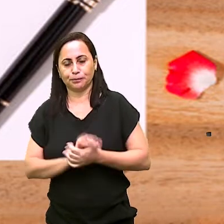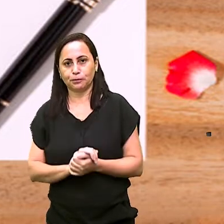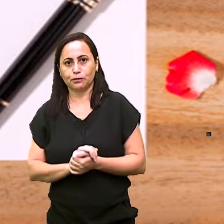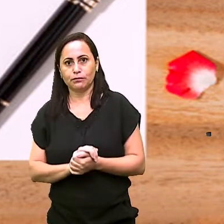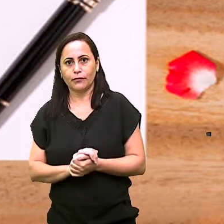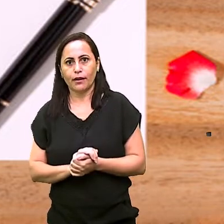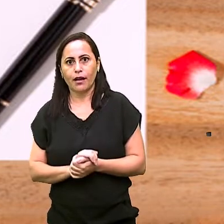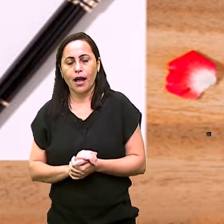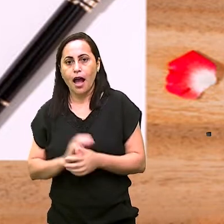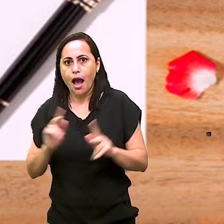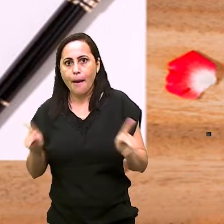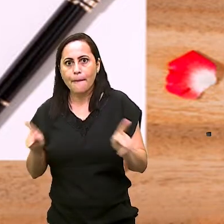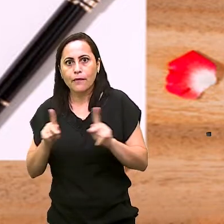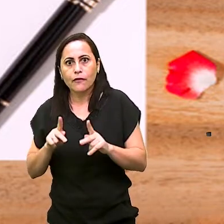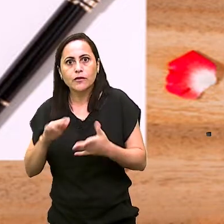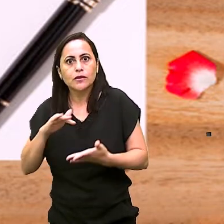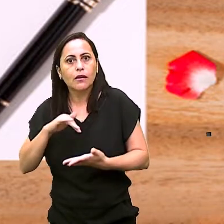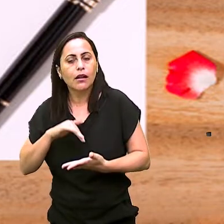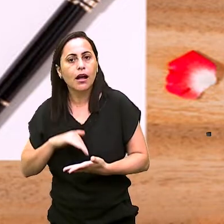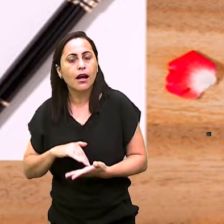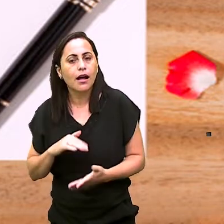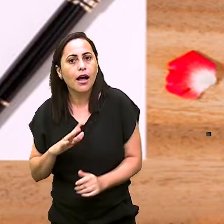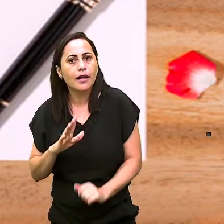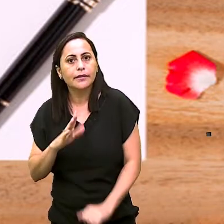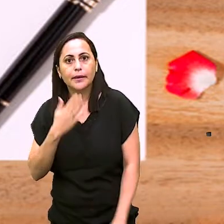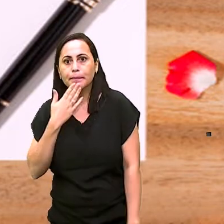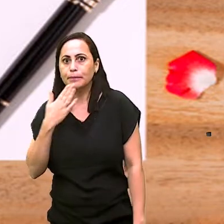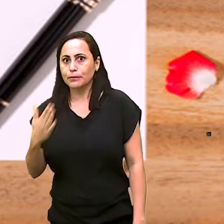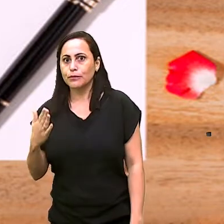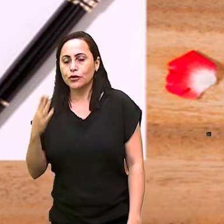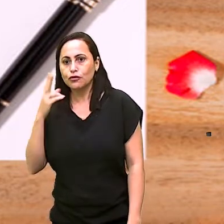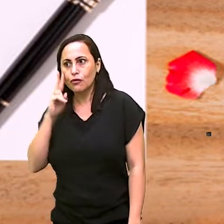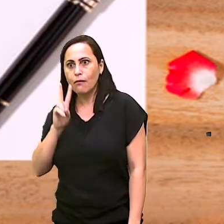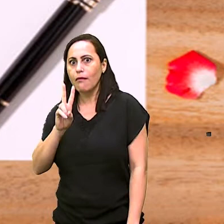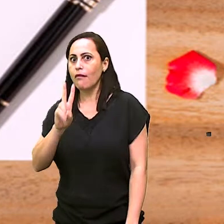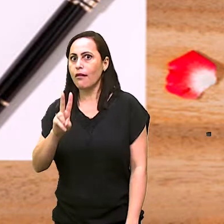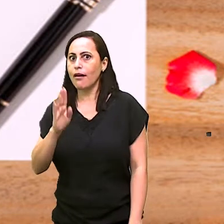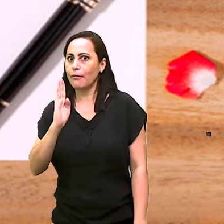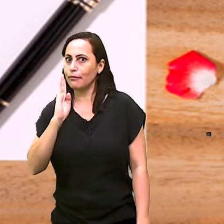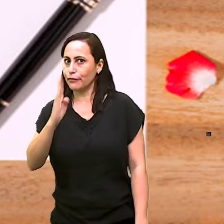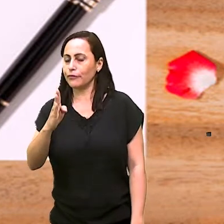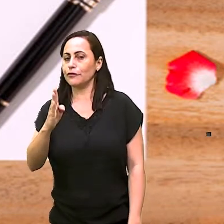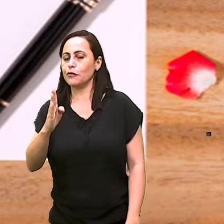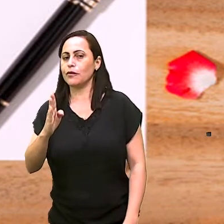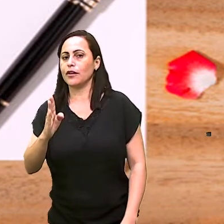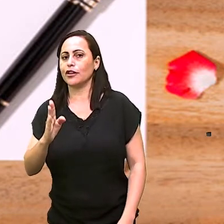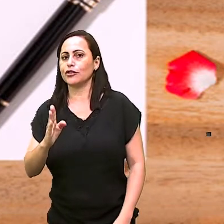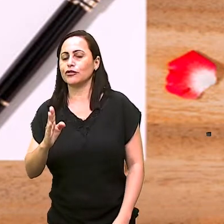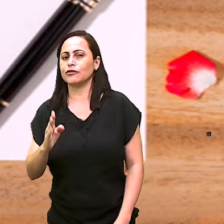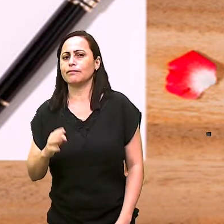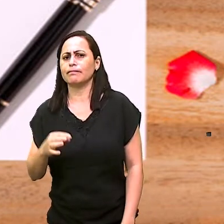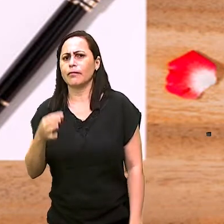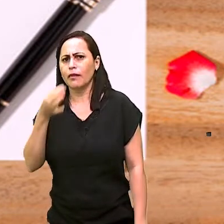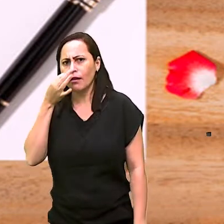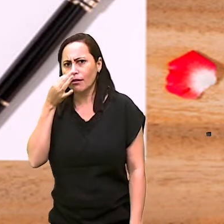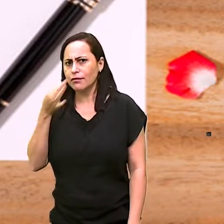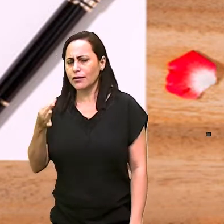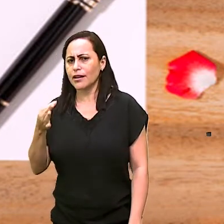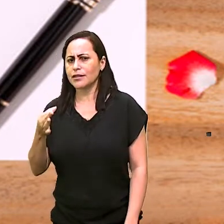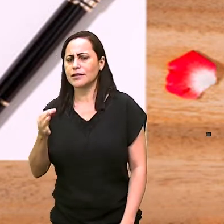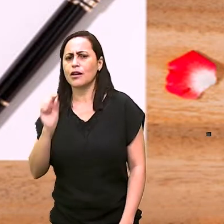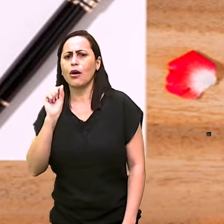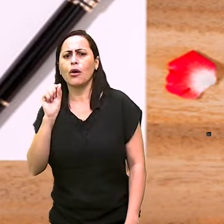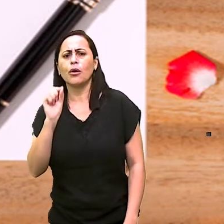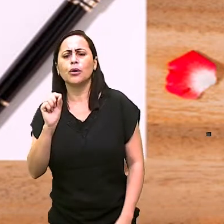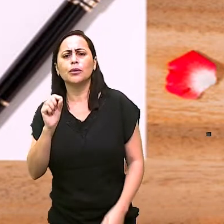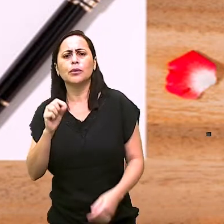virasse para frente e observasse o que ela estava pedindo para a pesquisa do fim de semana. Naquele fim de semana, ele